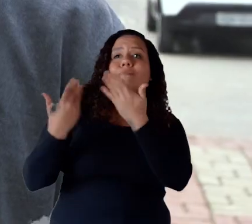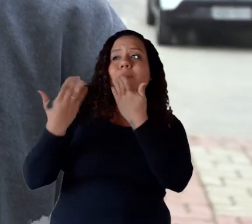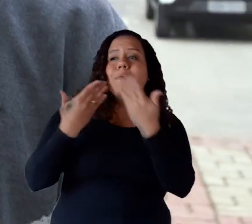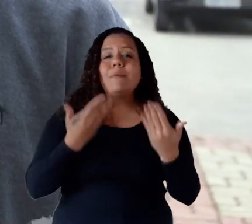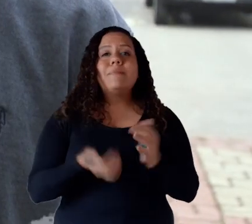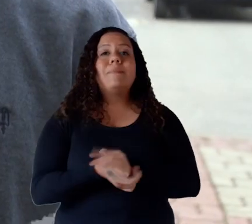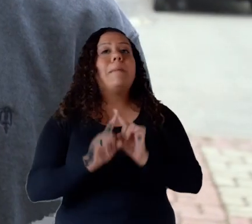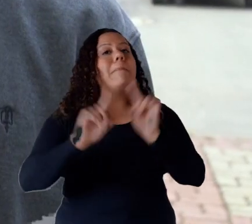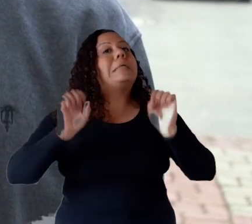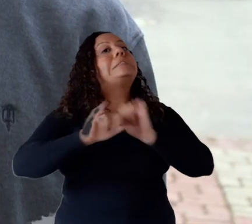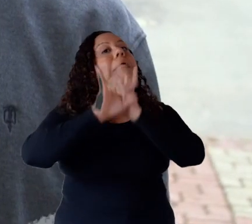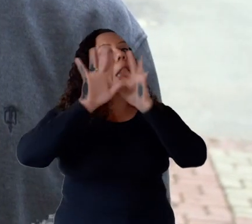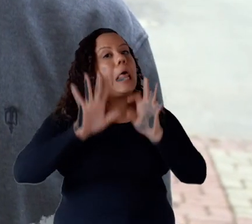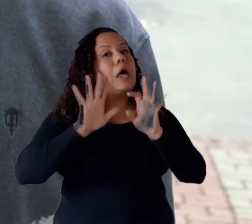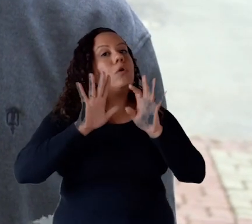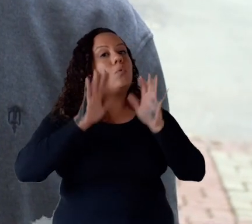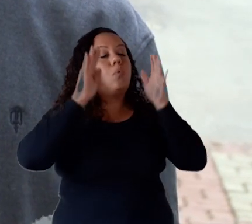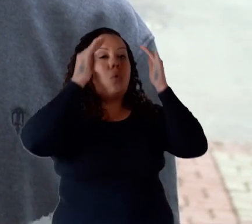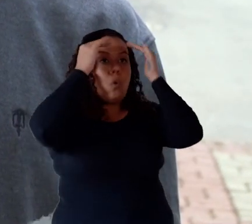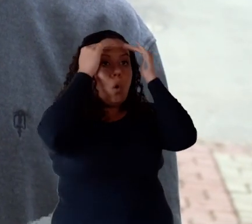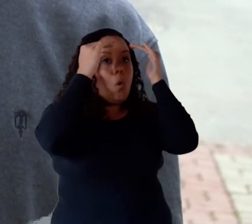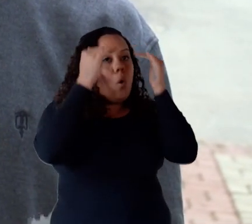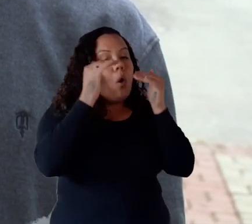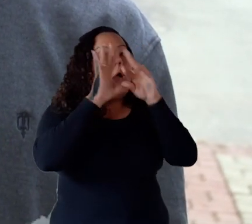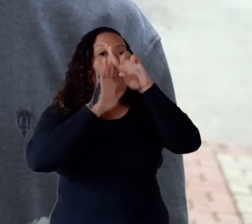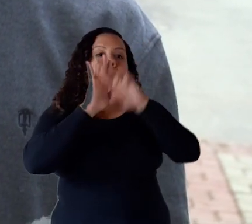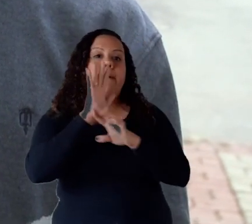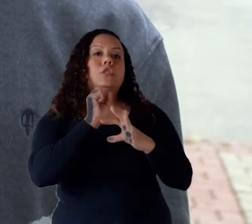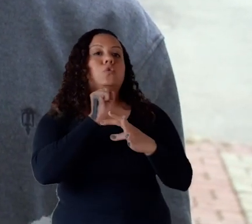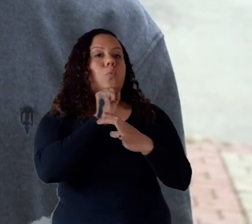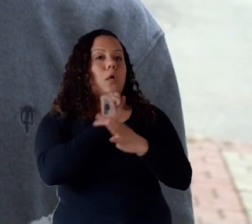para voltar a ter contato com as pessoas. Mas é claro,